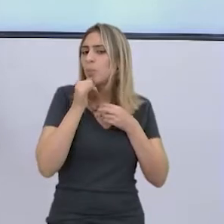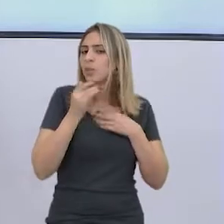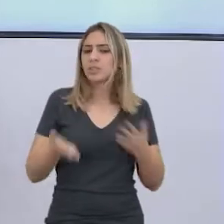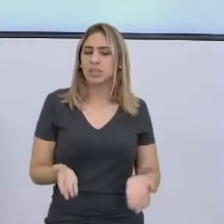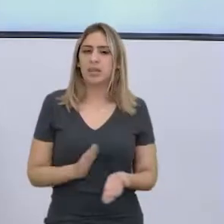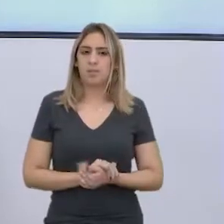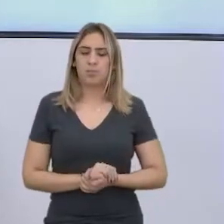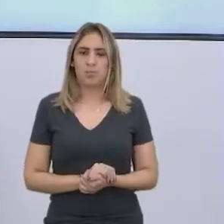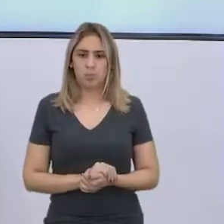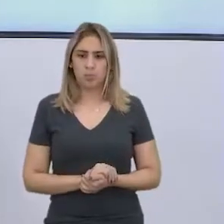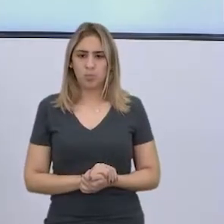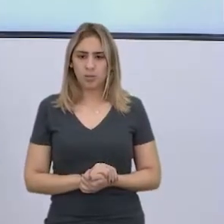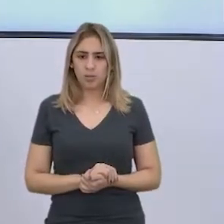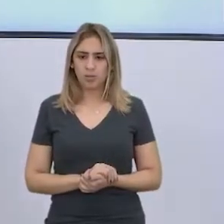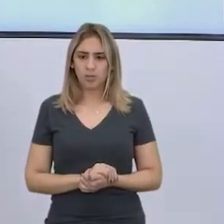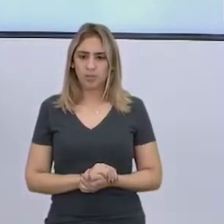exemplo,